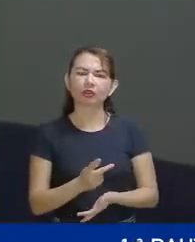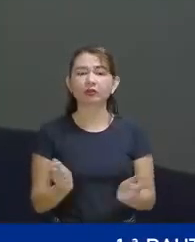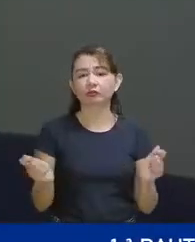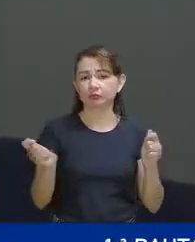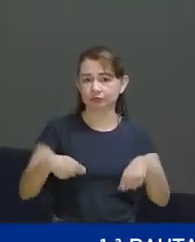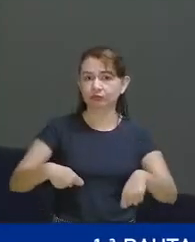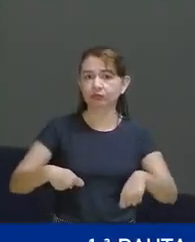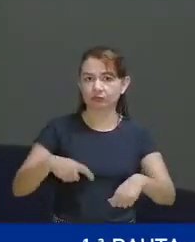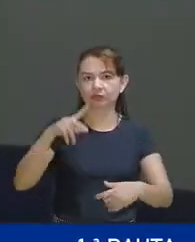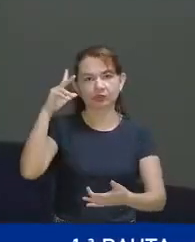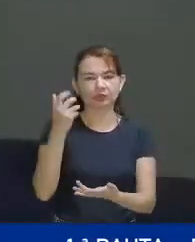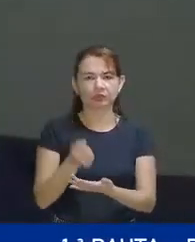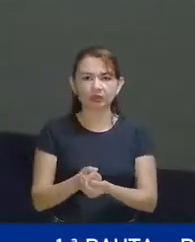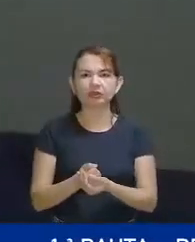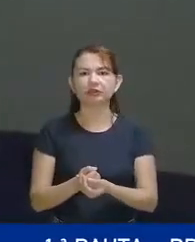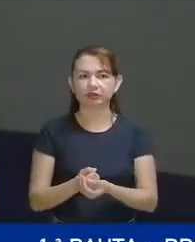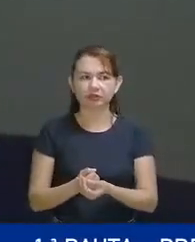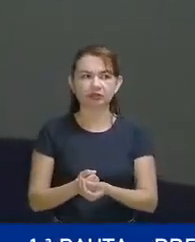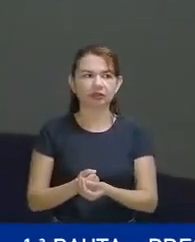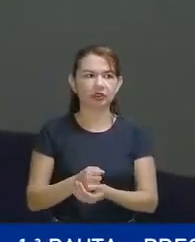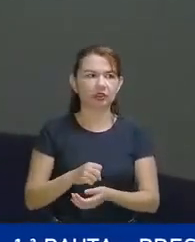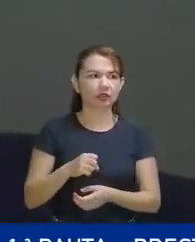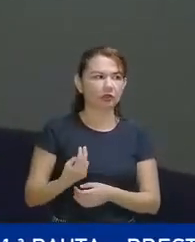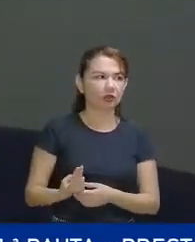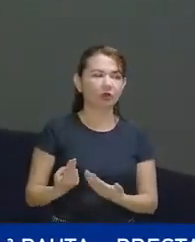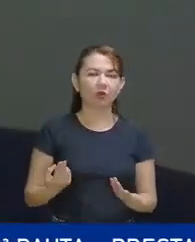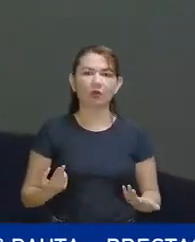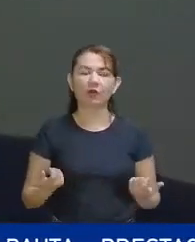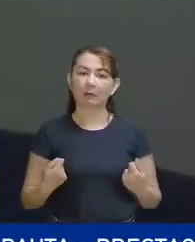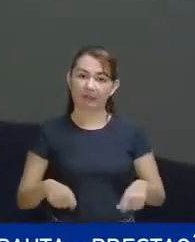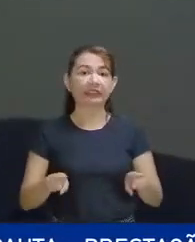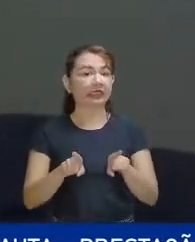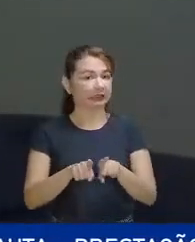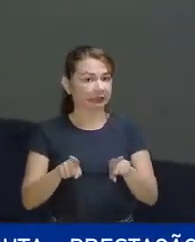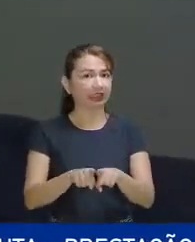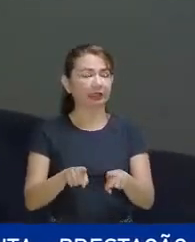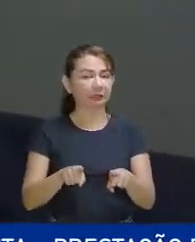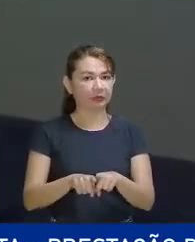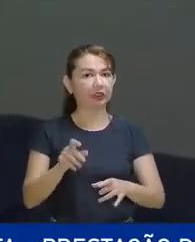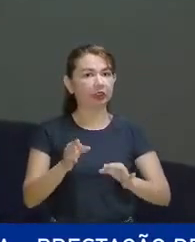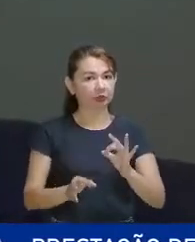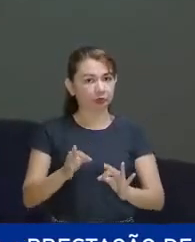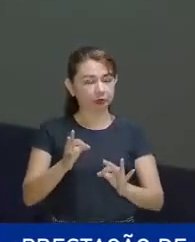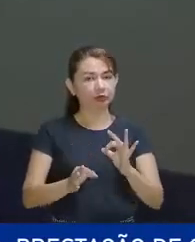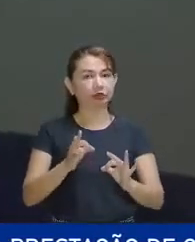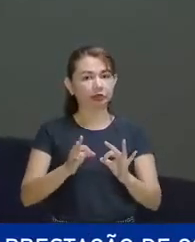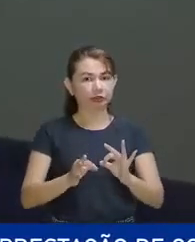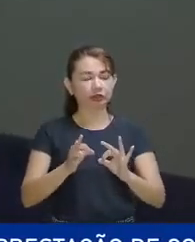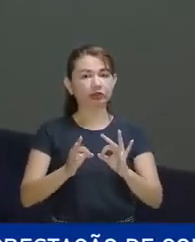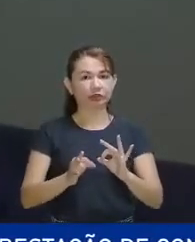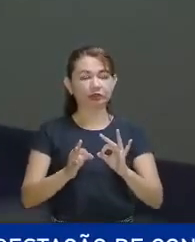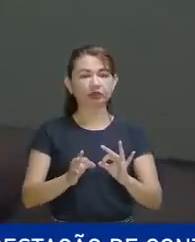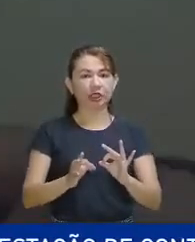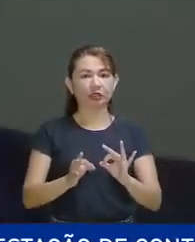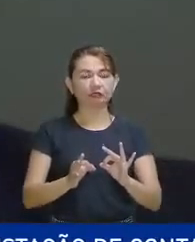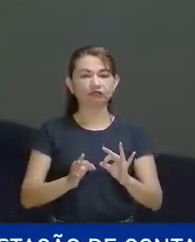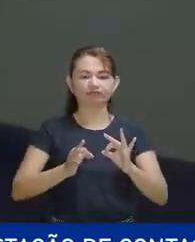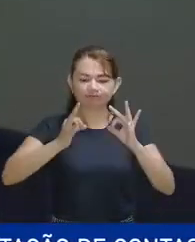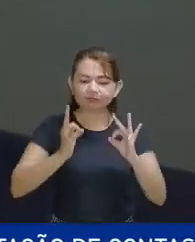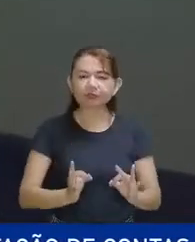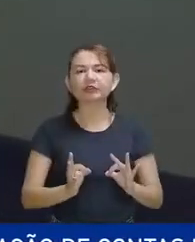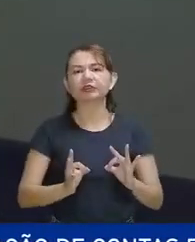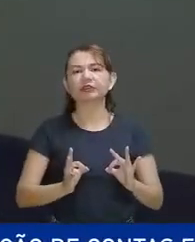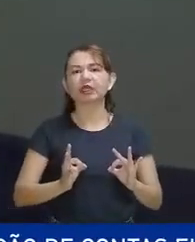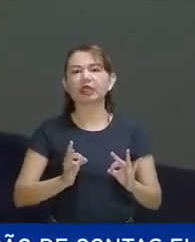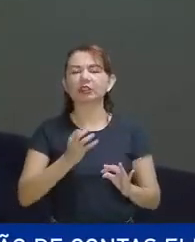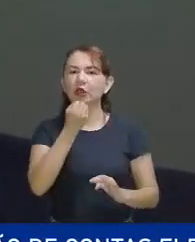eficácia de algumas decisões ou a eficácia de algumas medidas. É necessário que haja justiça realmente efetiva, que gere